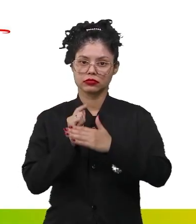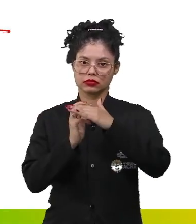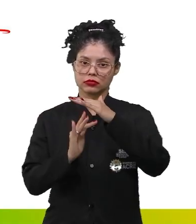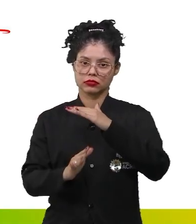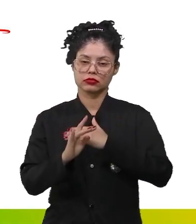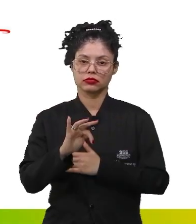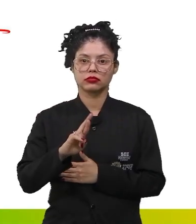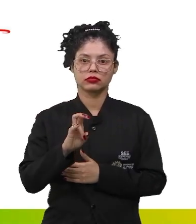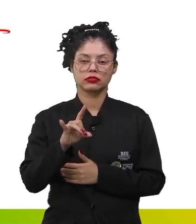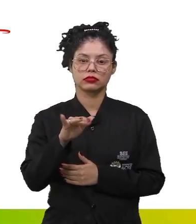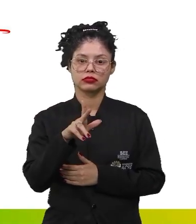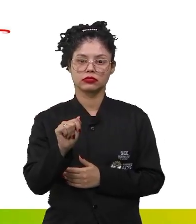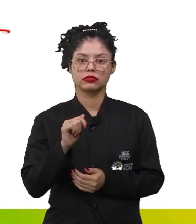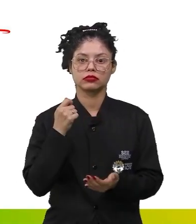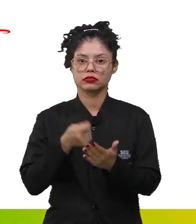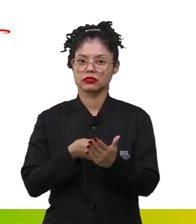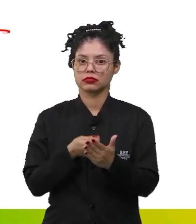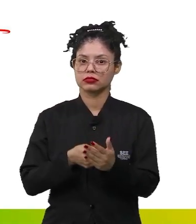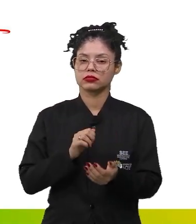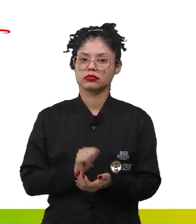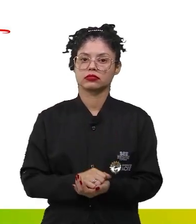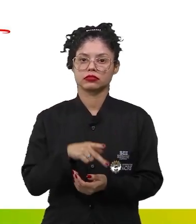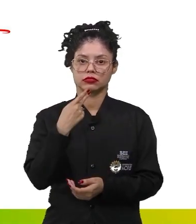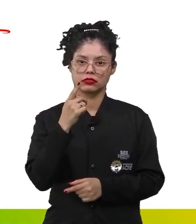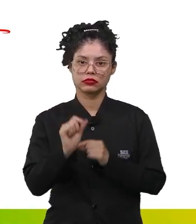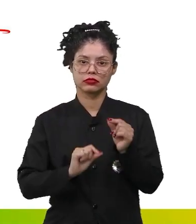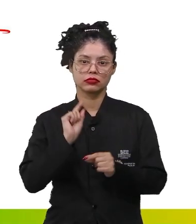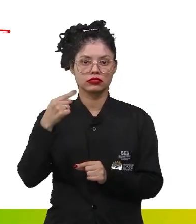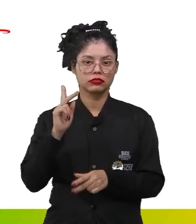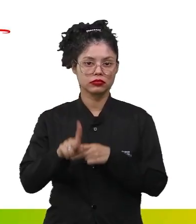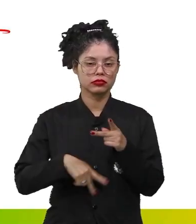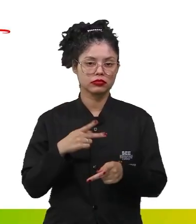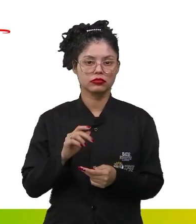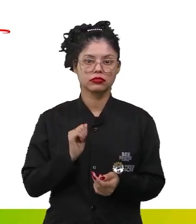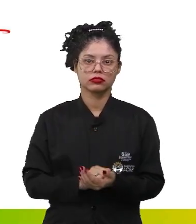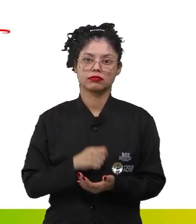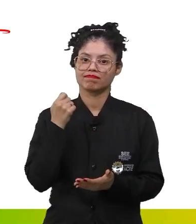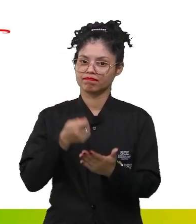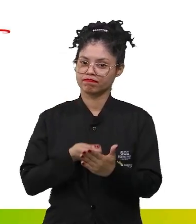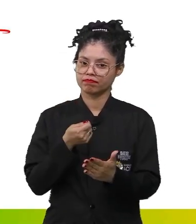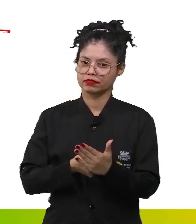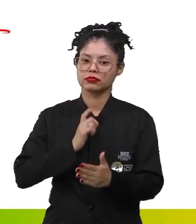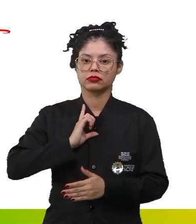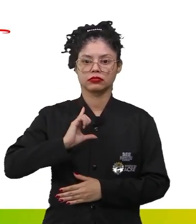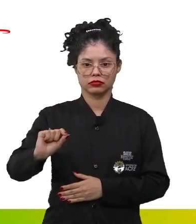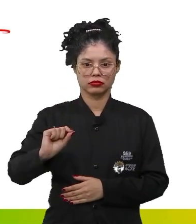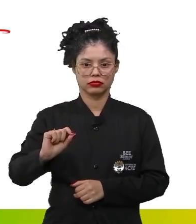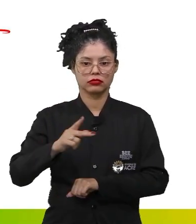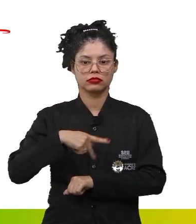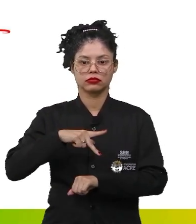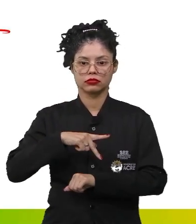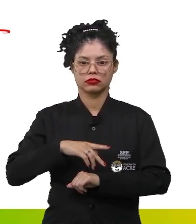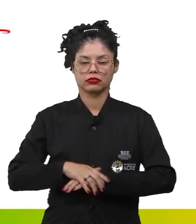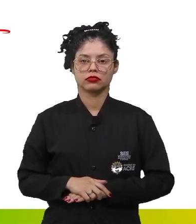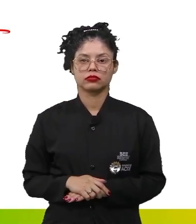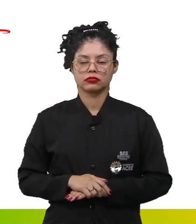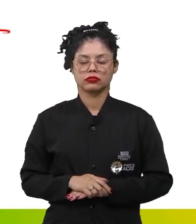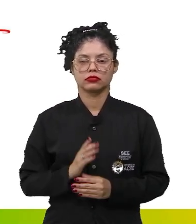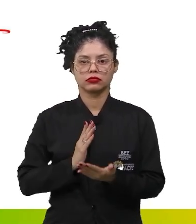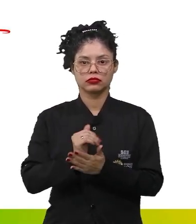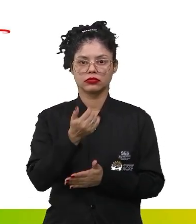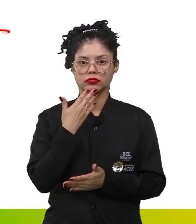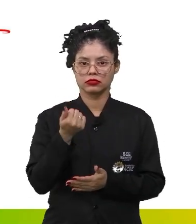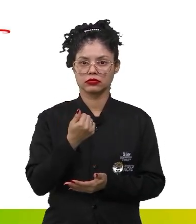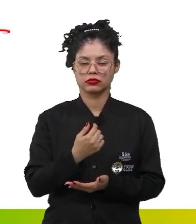migrações internacionais forçadas, a gente está falando daquela população que foi obrigada a deixar o seu território em busca